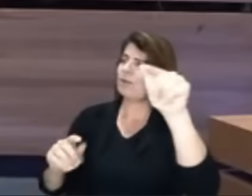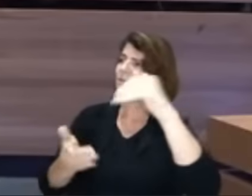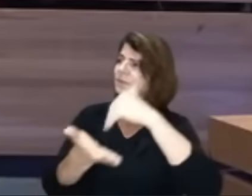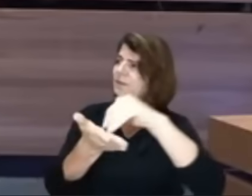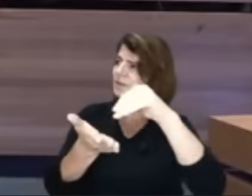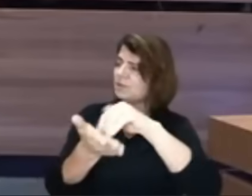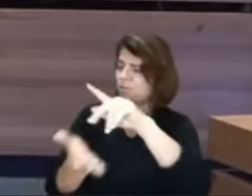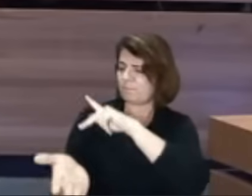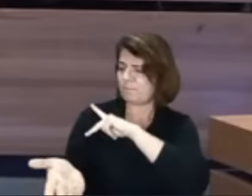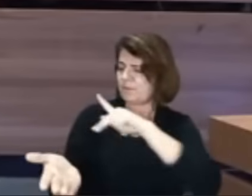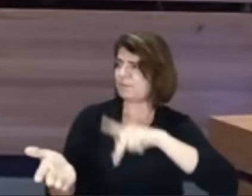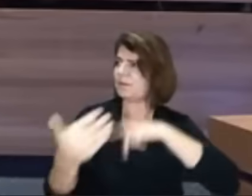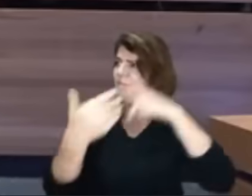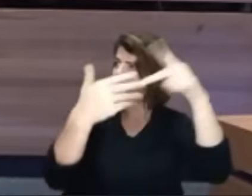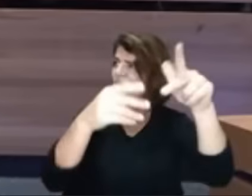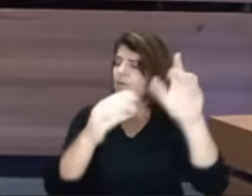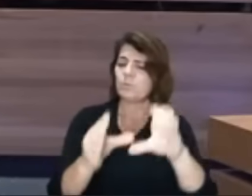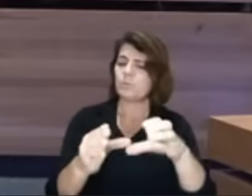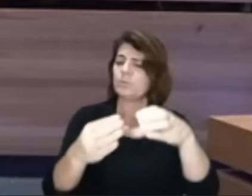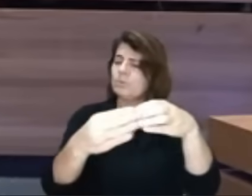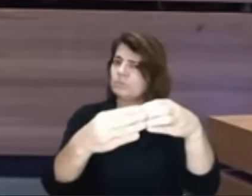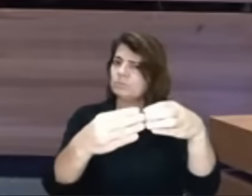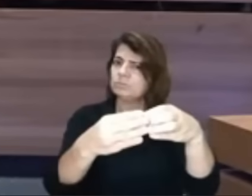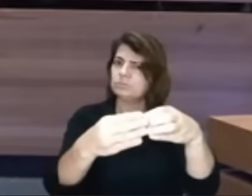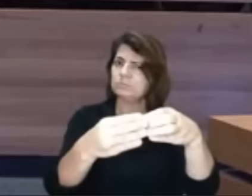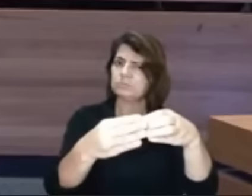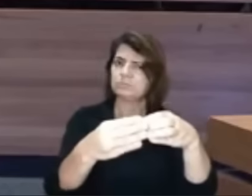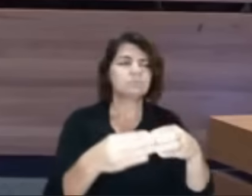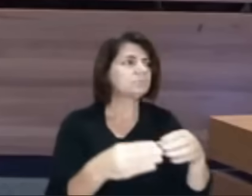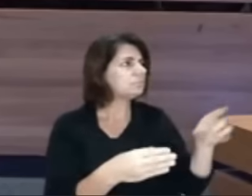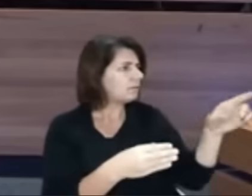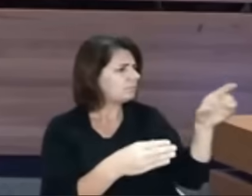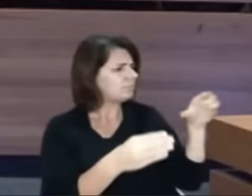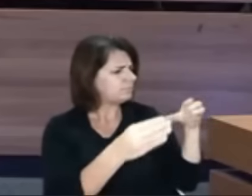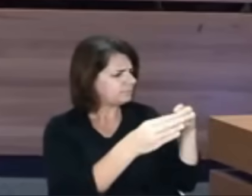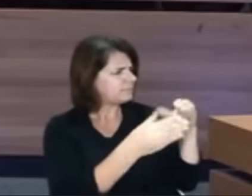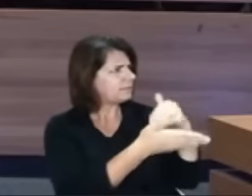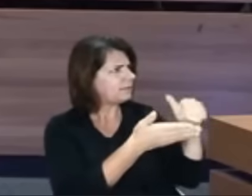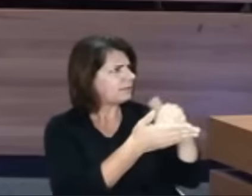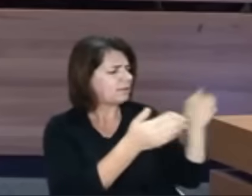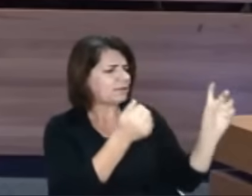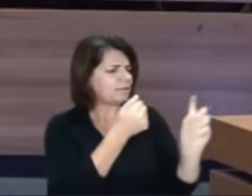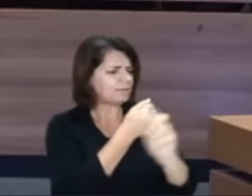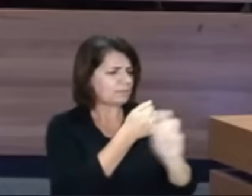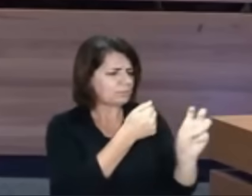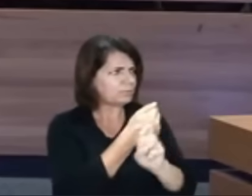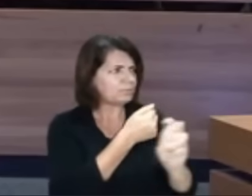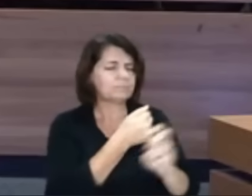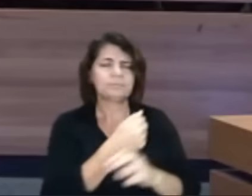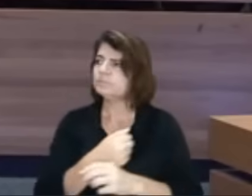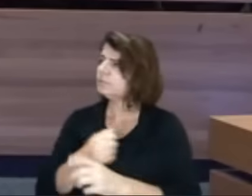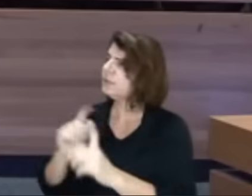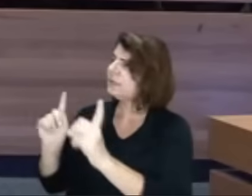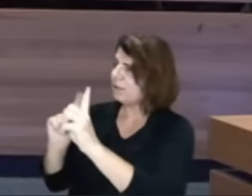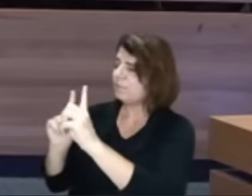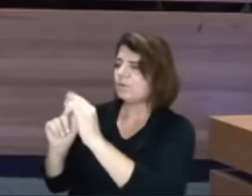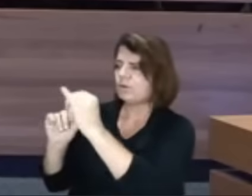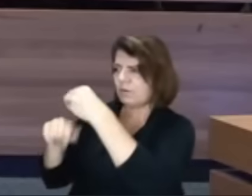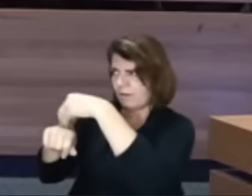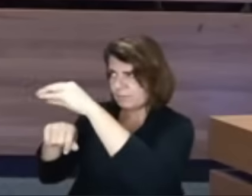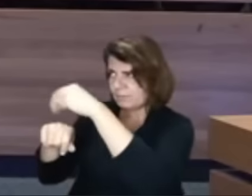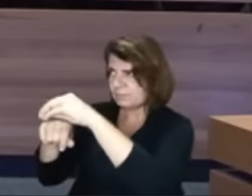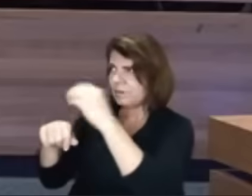célula que faz o acompanhamento subordinada da secretaria executiva não senhor vou repassar o o organograma pro senhor por favor aquele